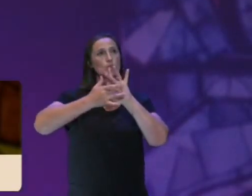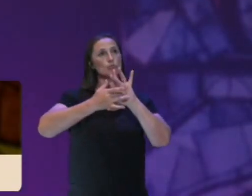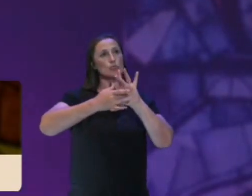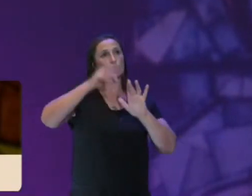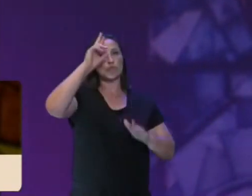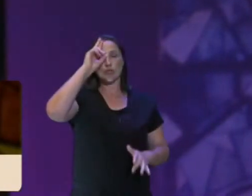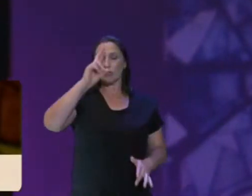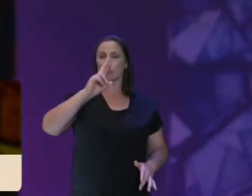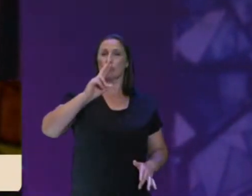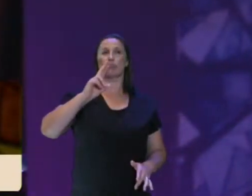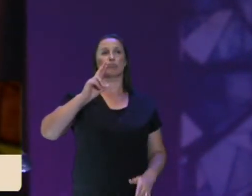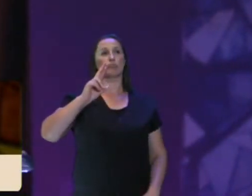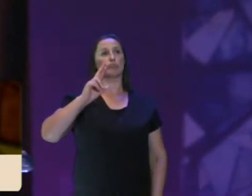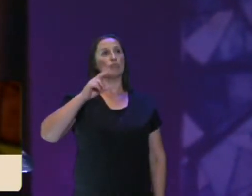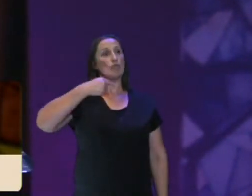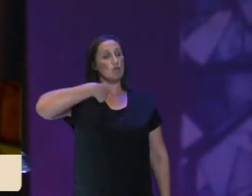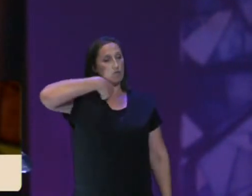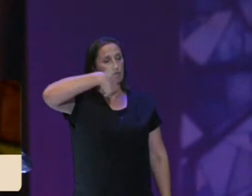vou lá.